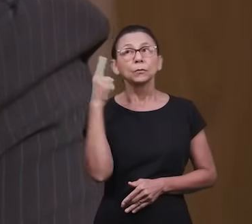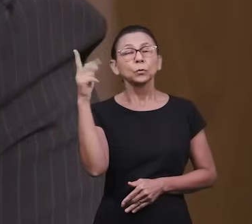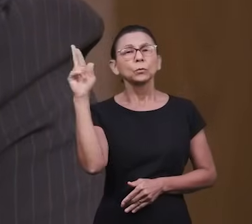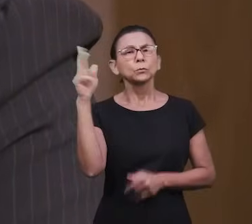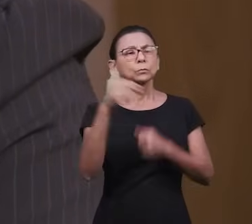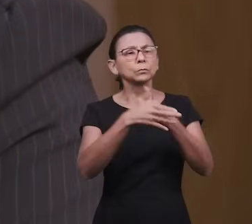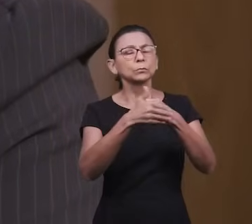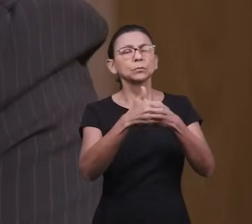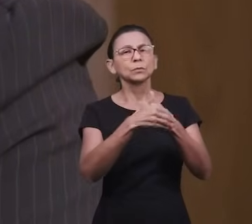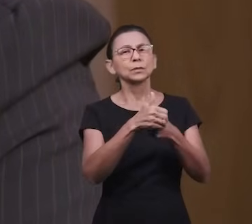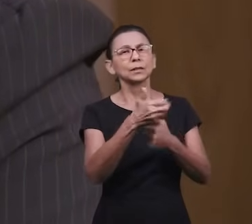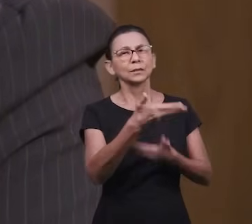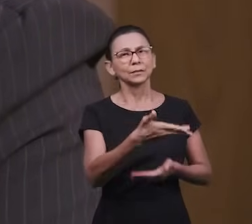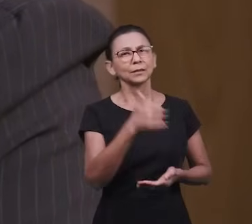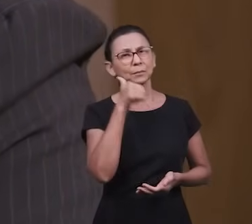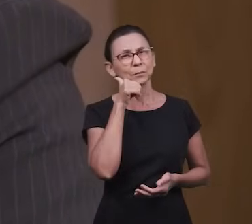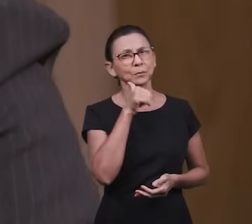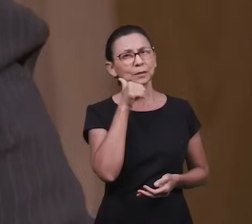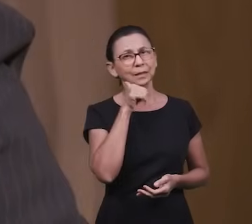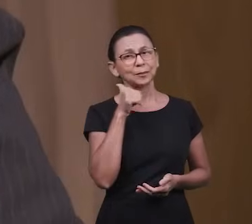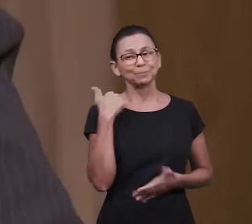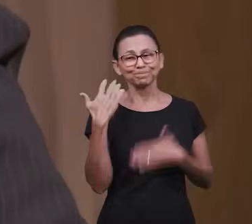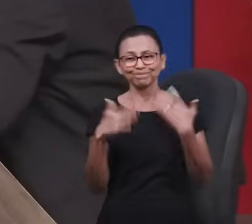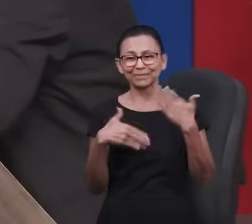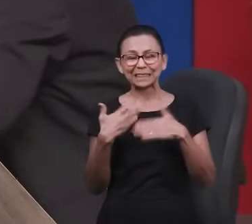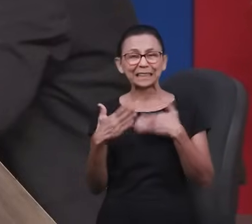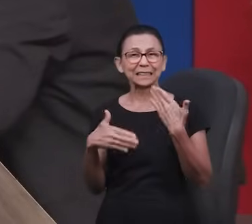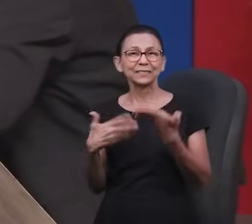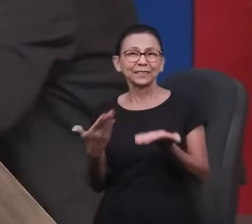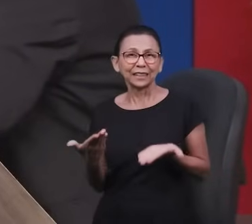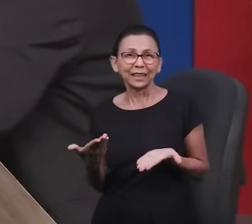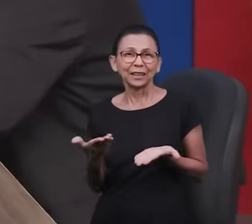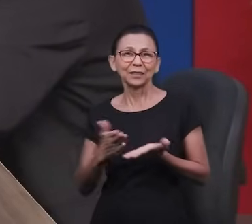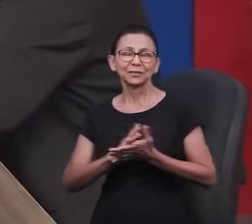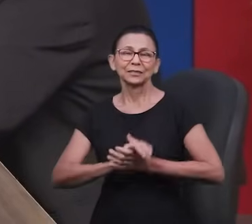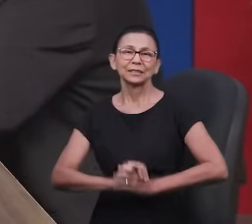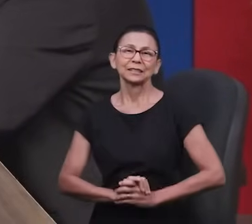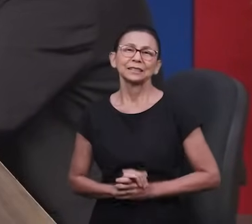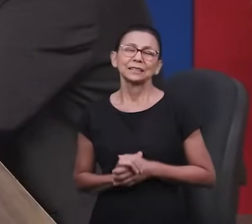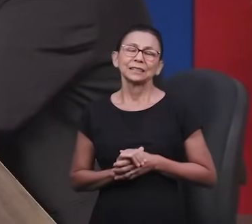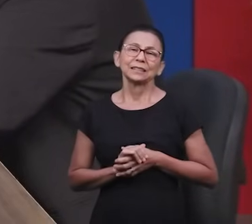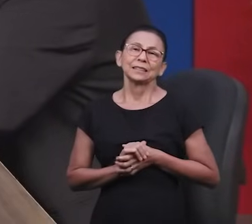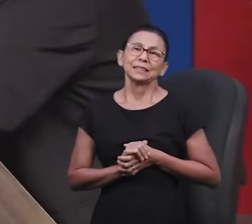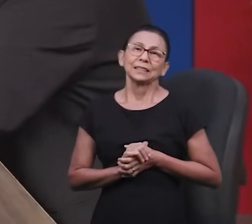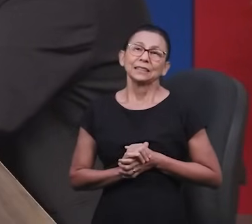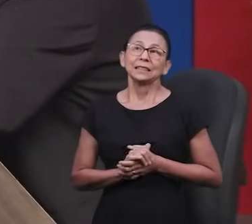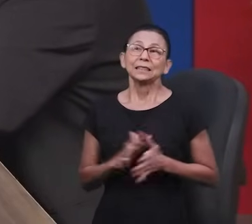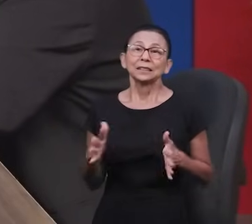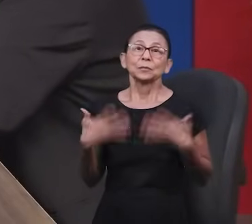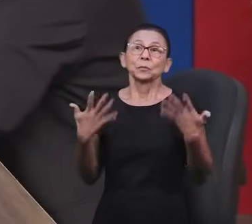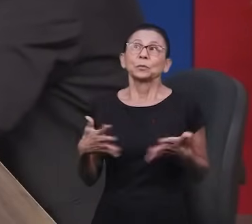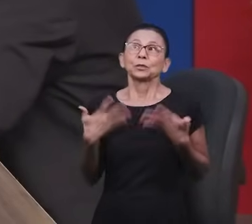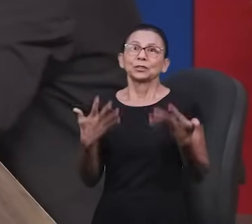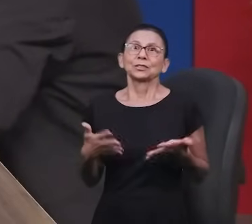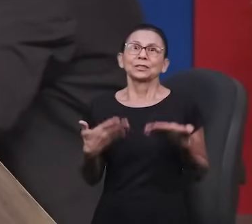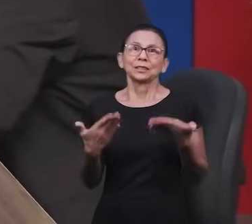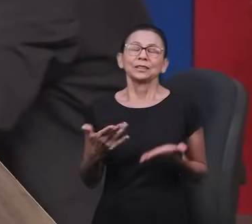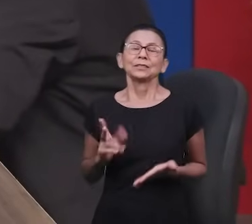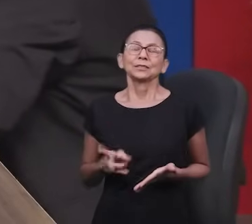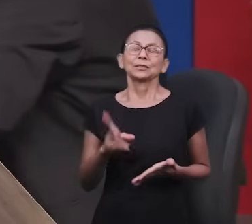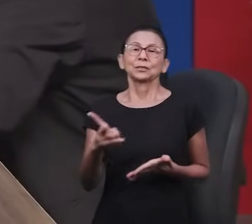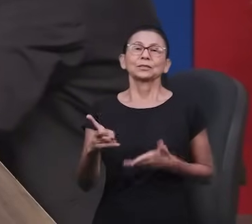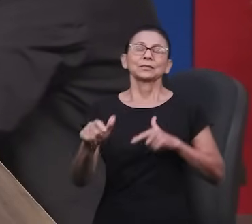víamos o consolo que o Senhor dava para ela, e isso nos alegrava, e isso nos motiva, isso faz com que